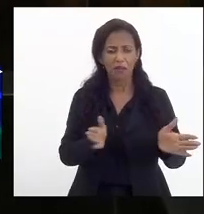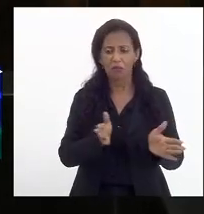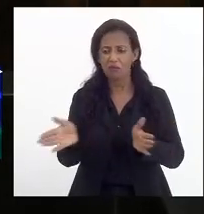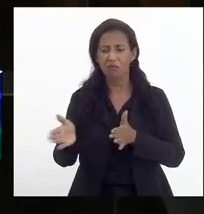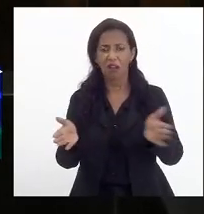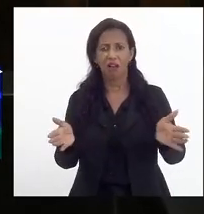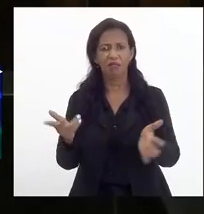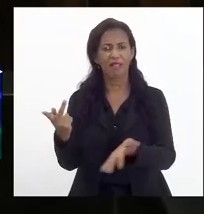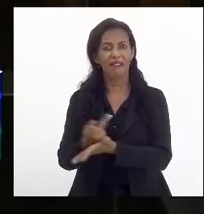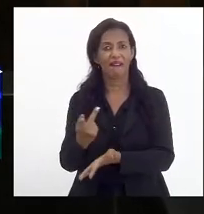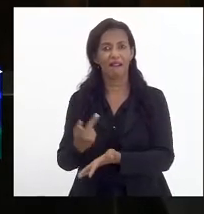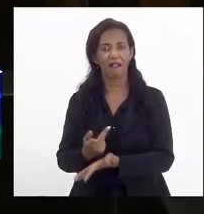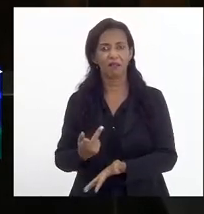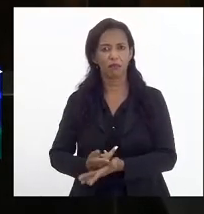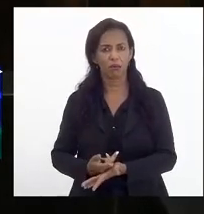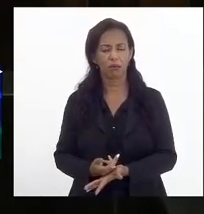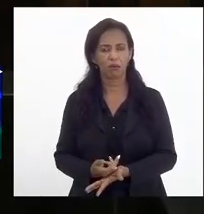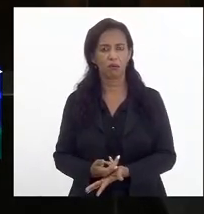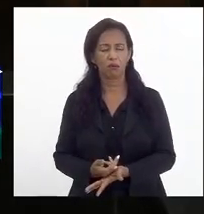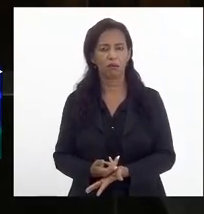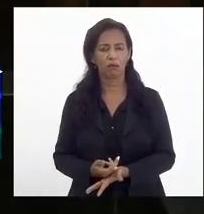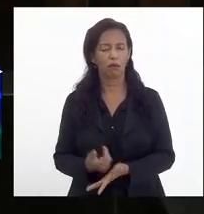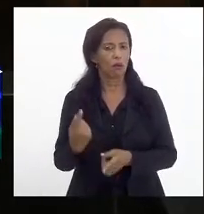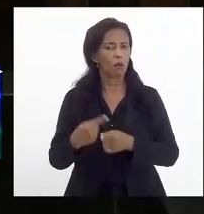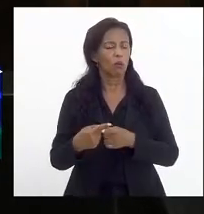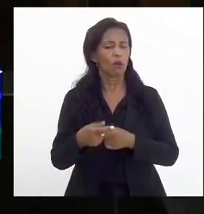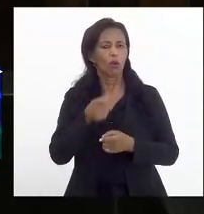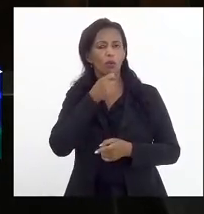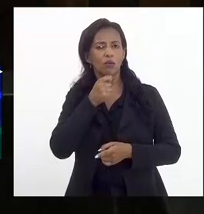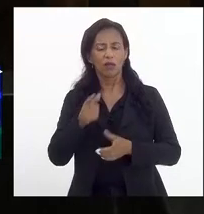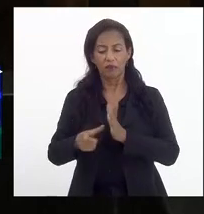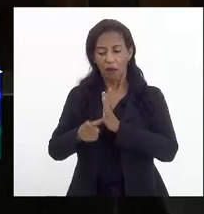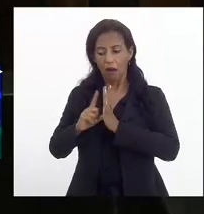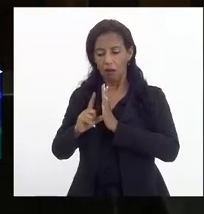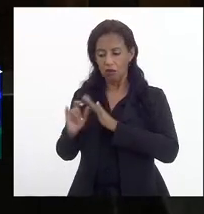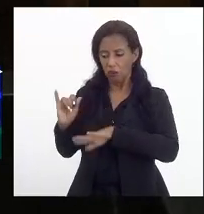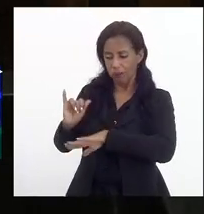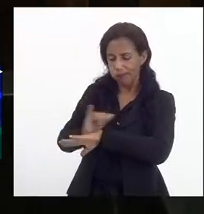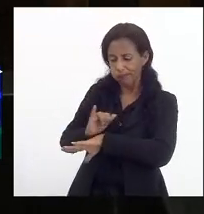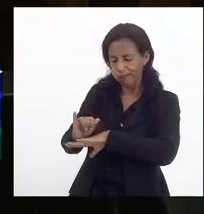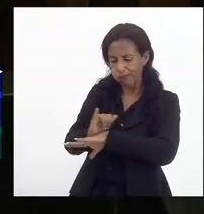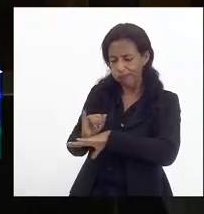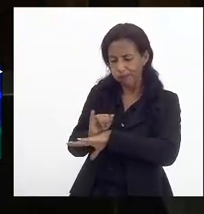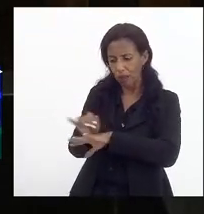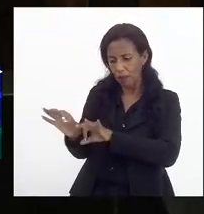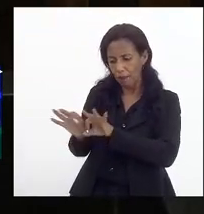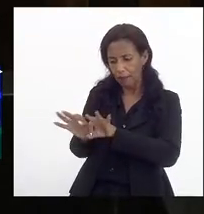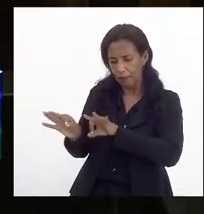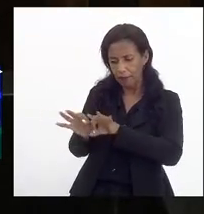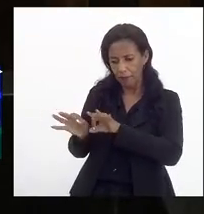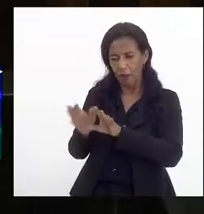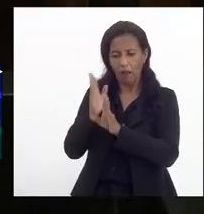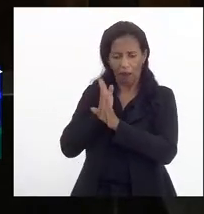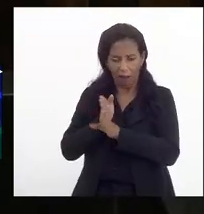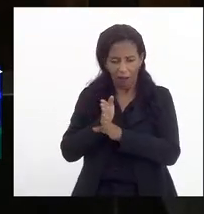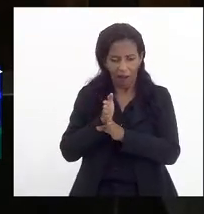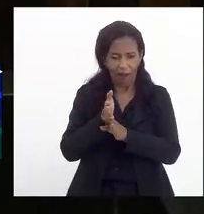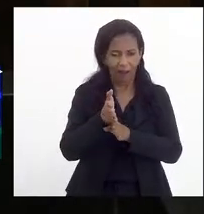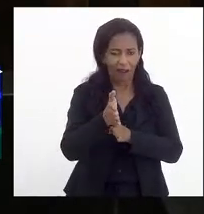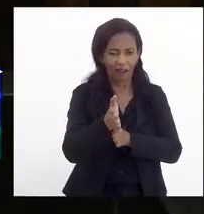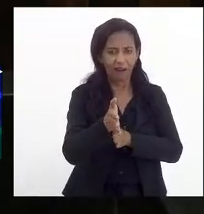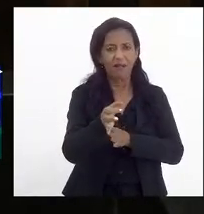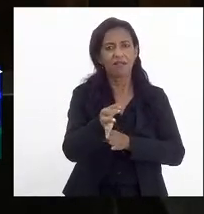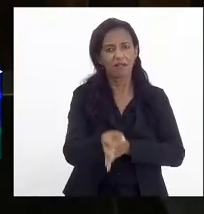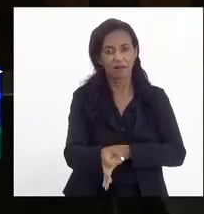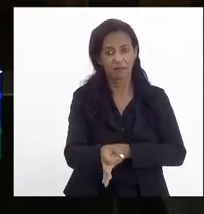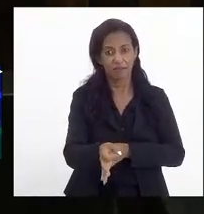dá errado é porque eu não ouvi nenhum planejamento Nem me fale